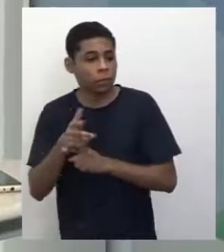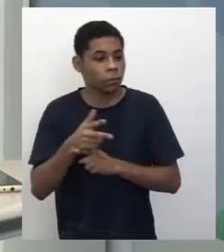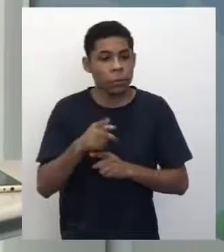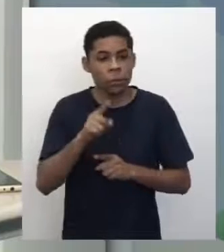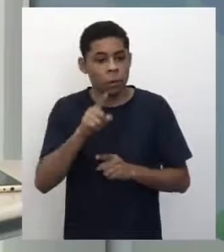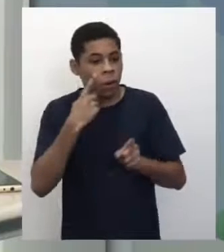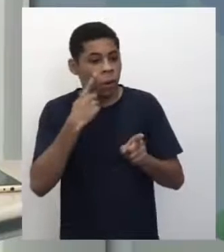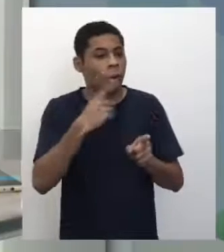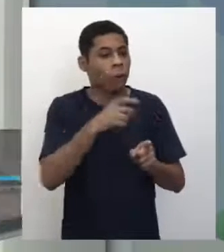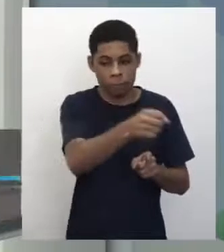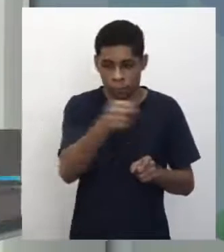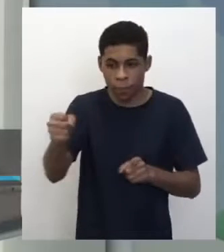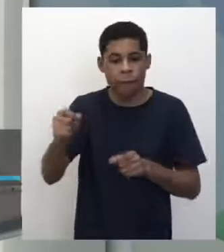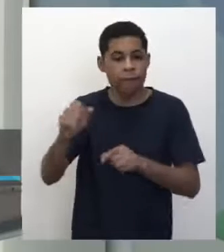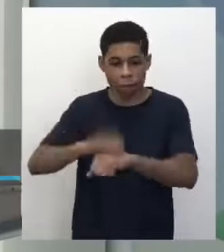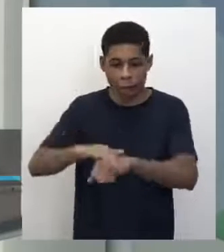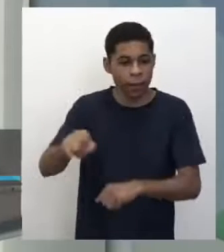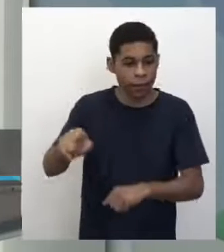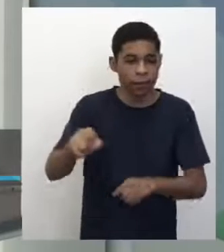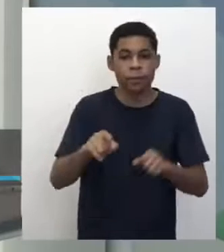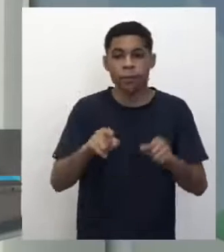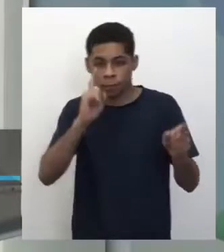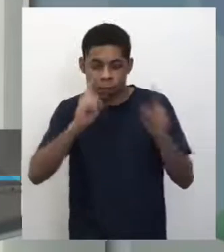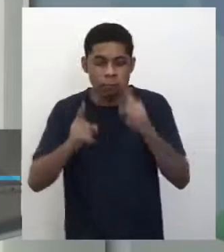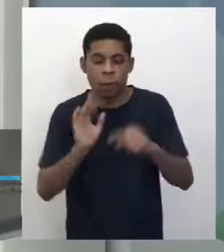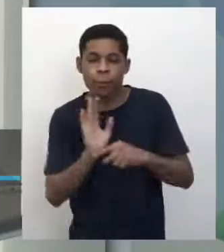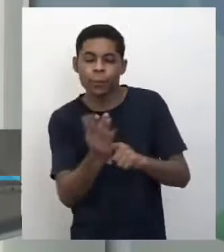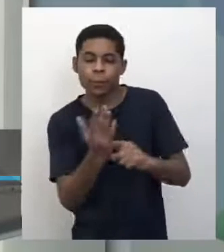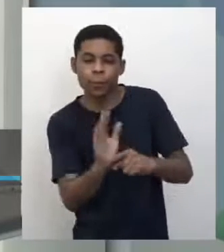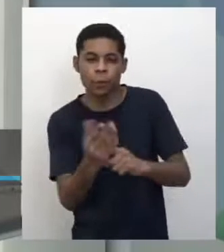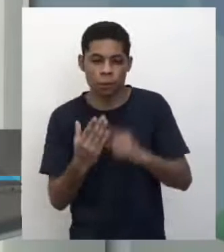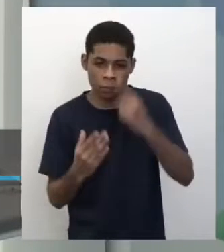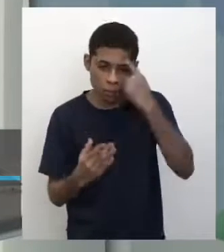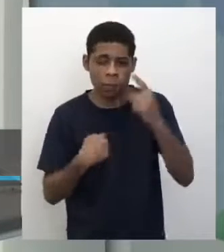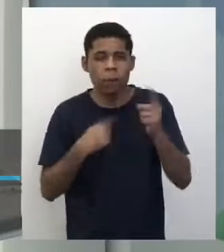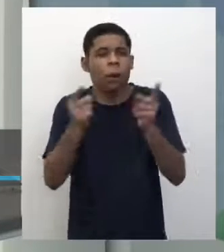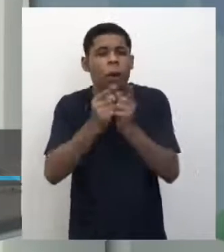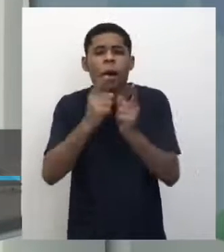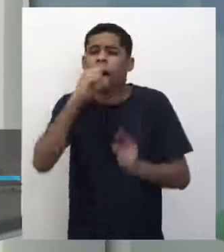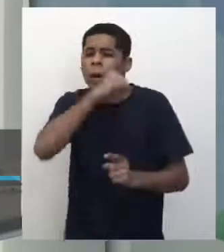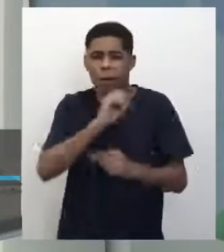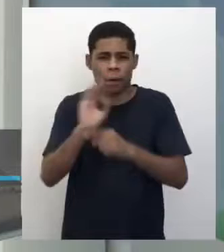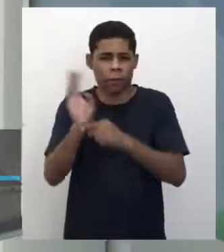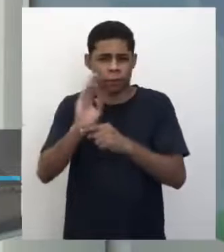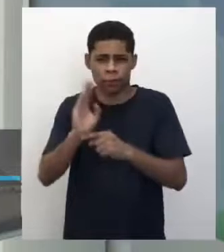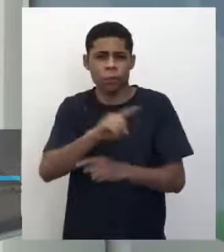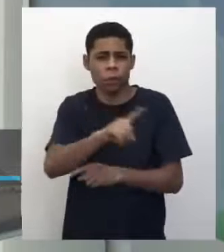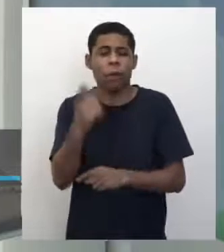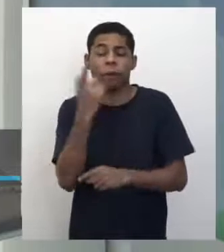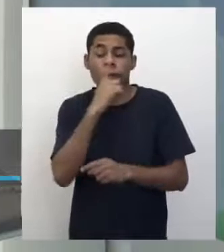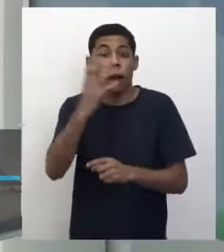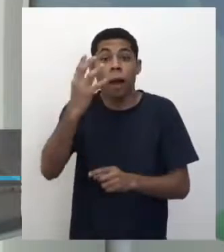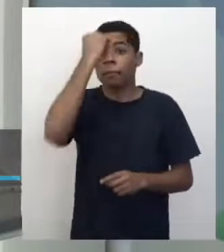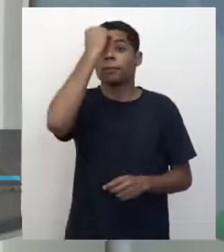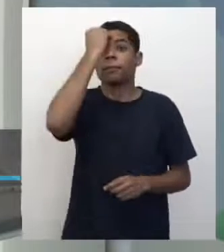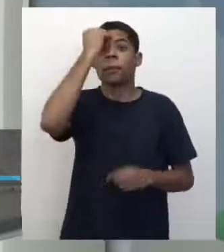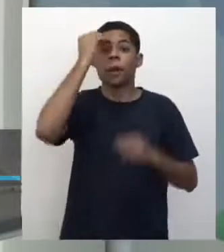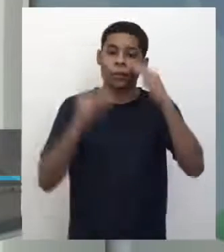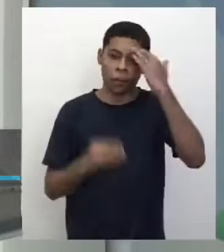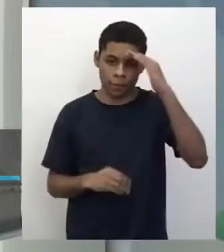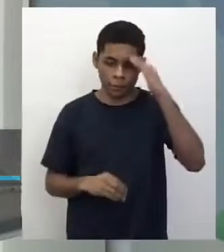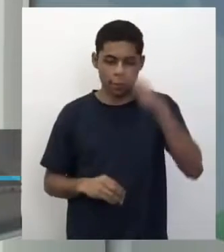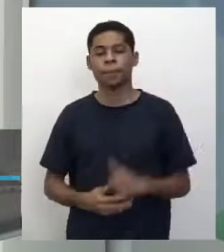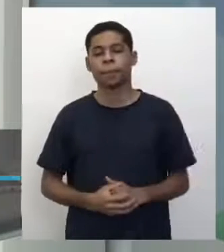registra isso. Um processo de criação junto, eu quis trazer um trechinho de um vídeo para a gente conseguir memorizar